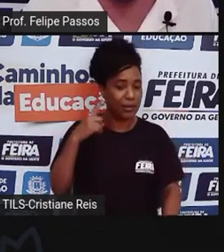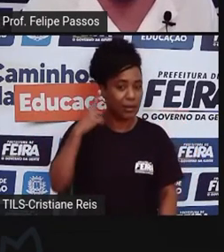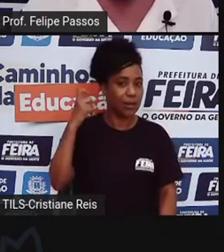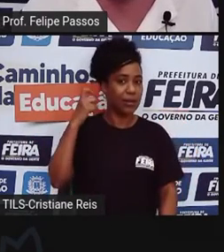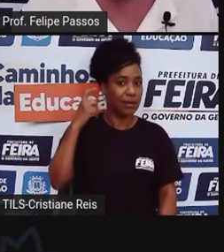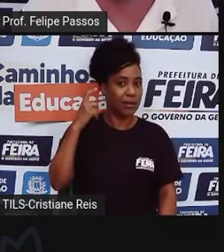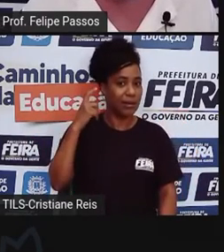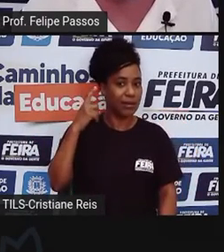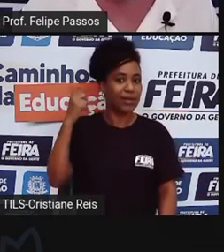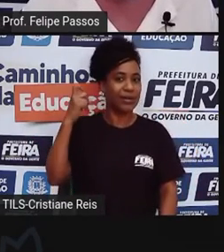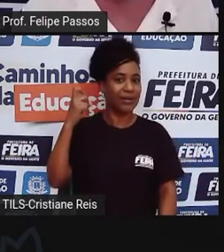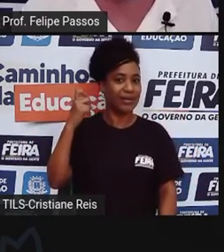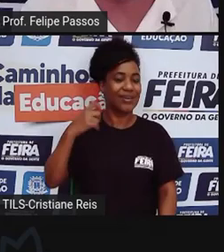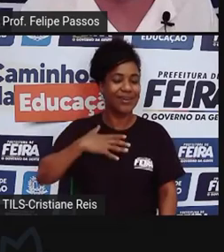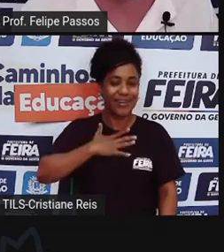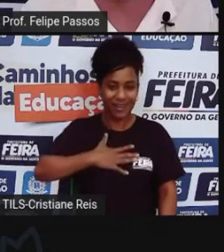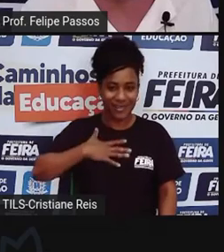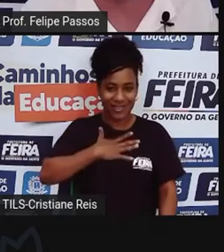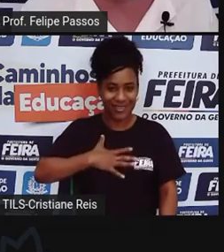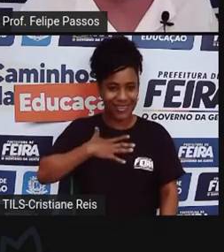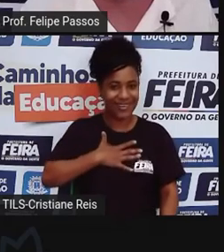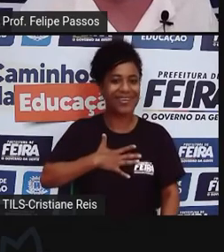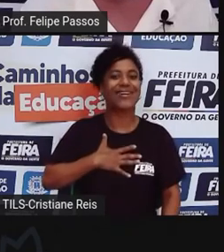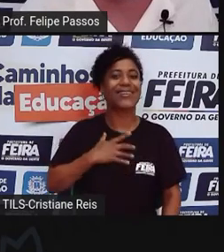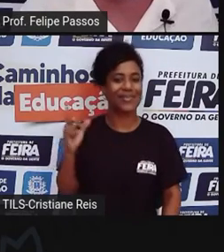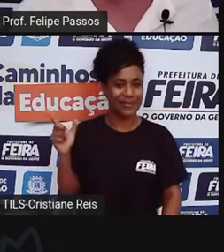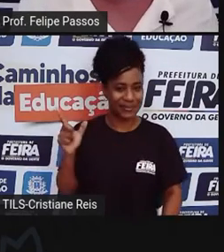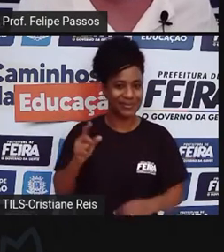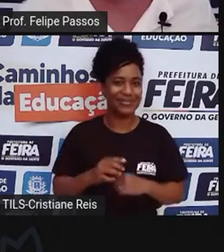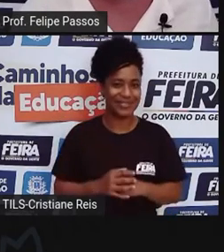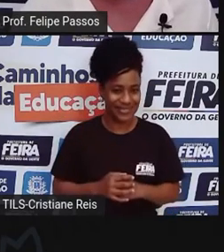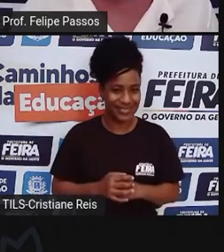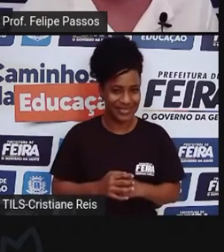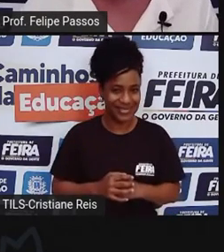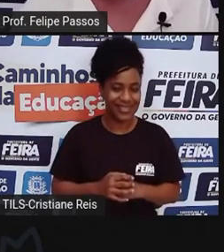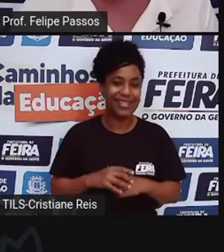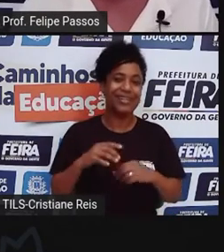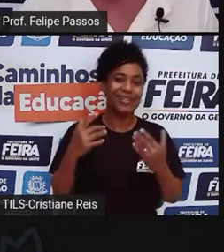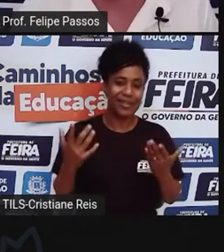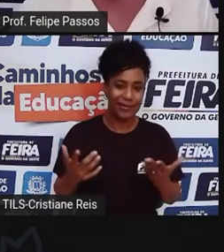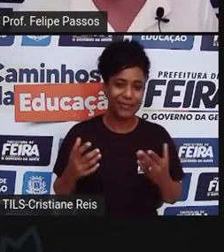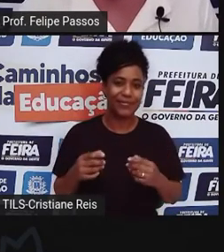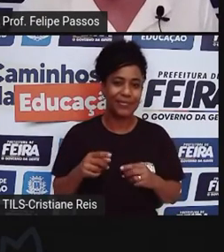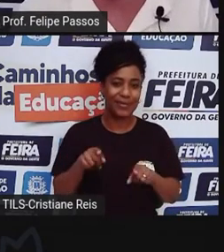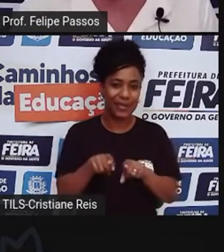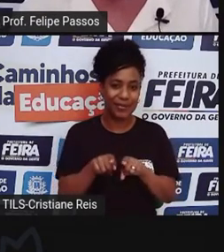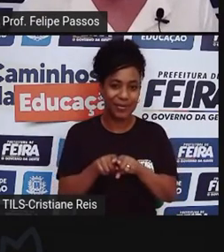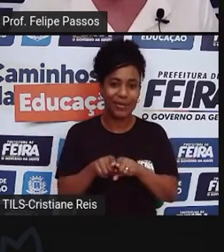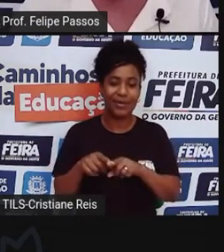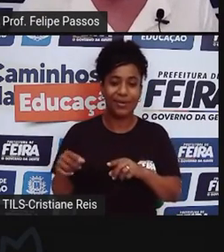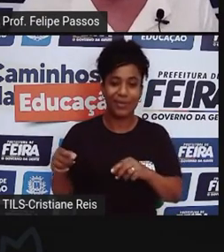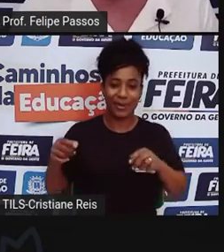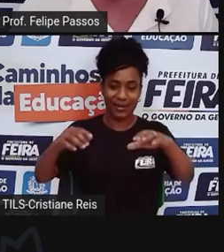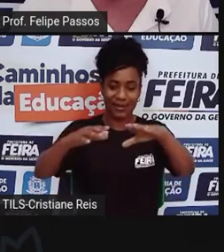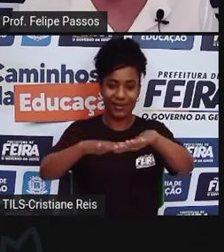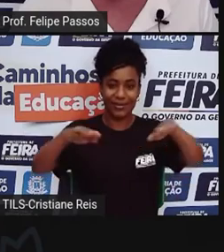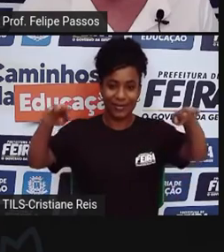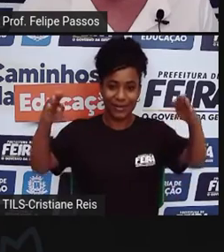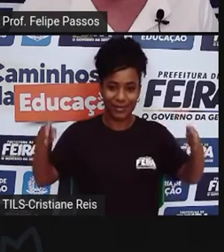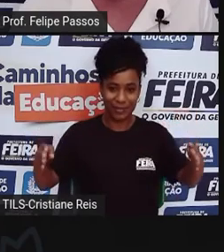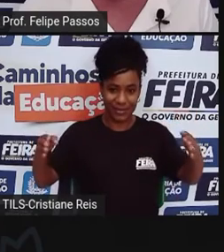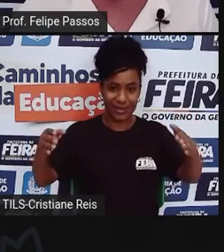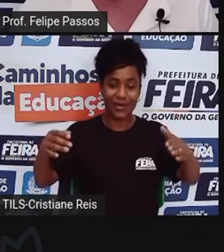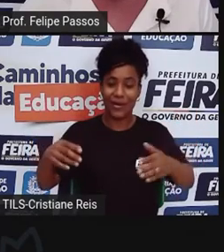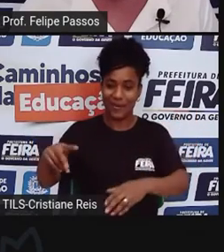se apegou, pronto. Então, as outras coisas, habilidades que a gente faz, tenta fazer com ele, é colocar em cima do tamborzão. Então,